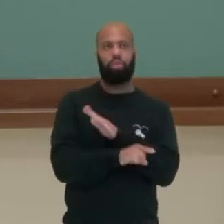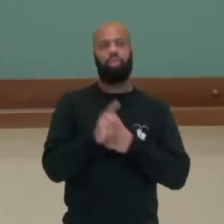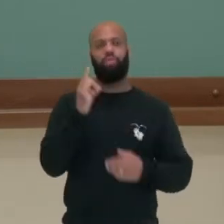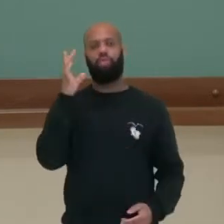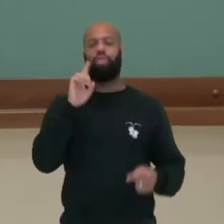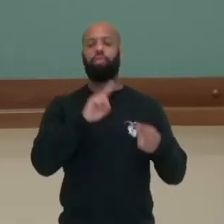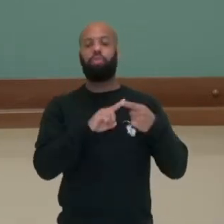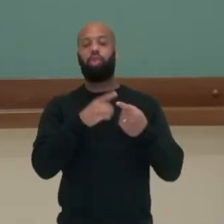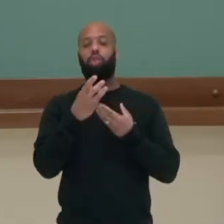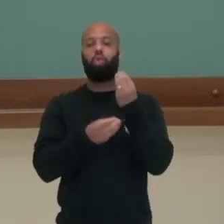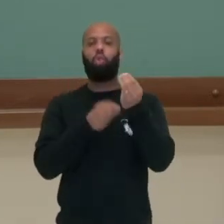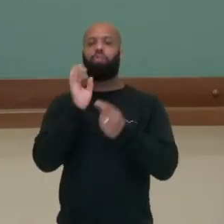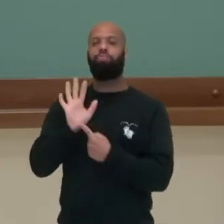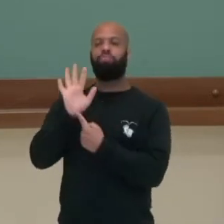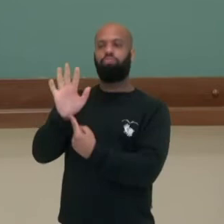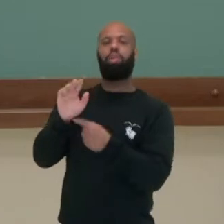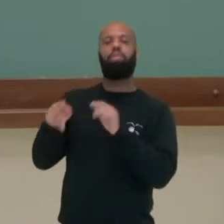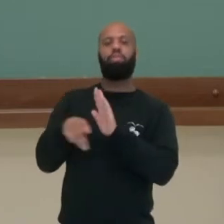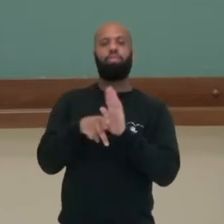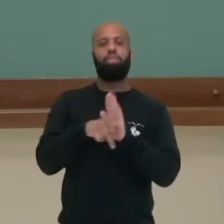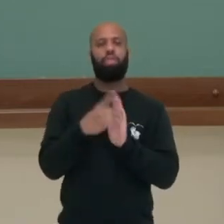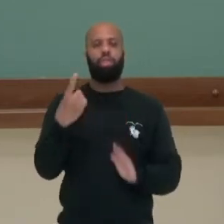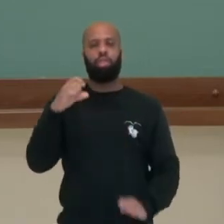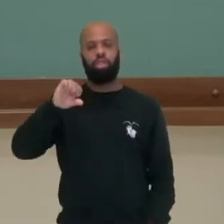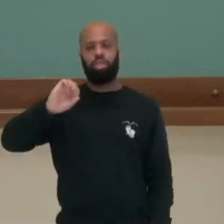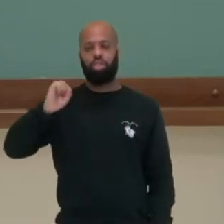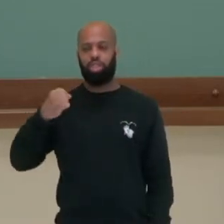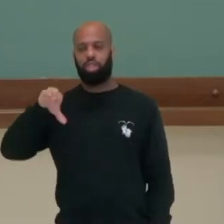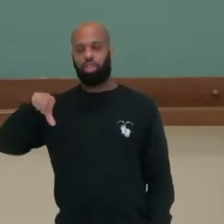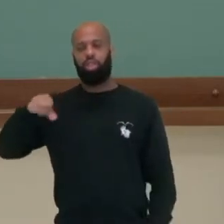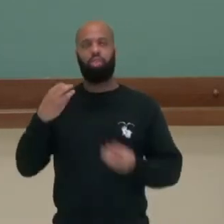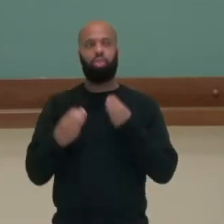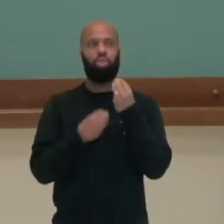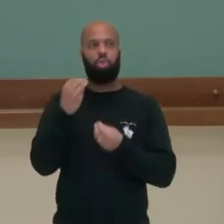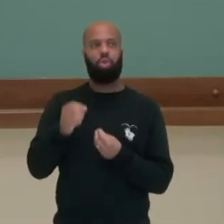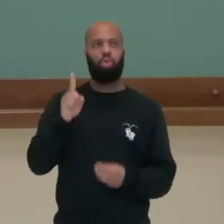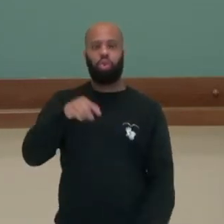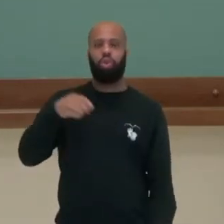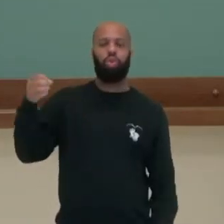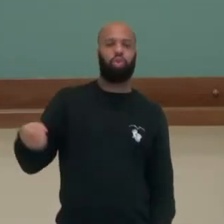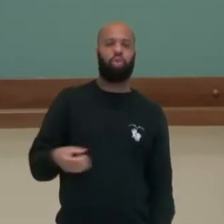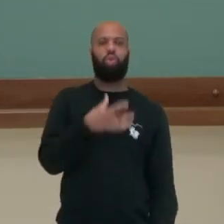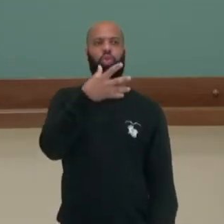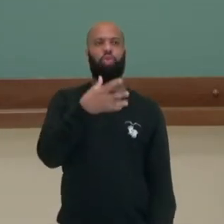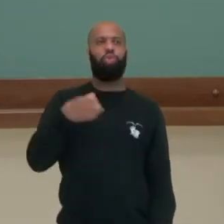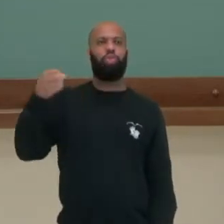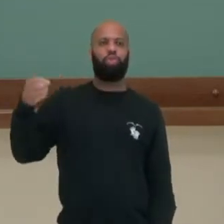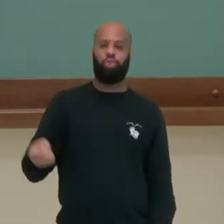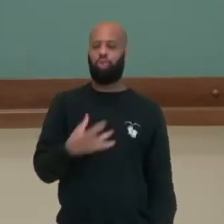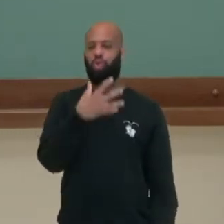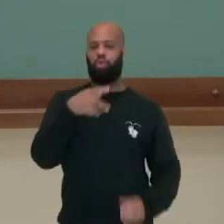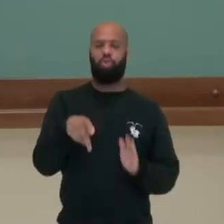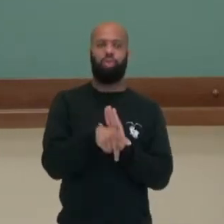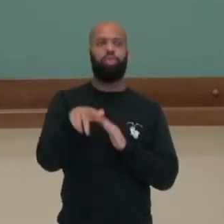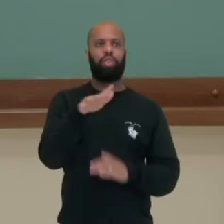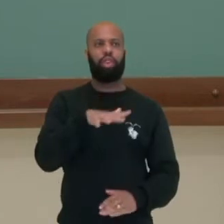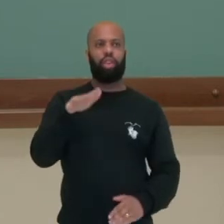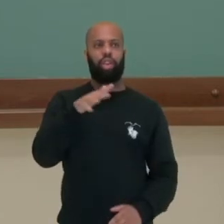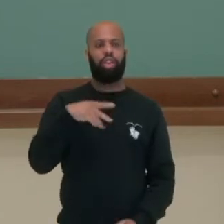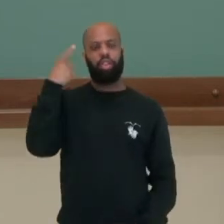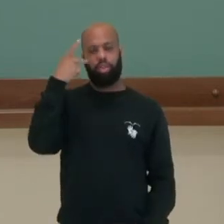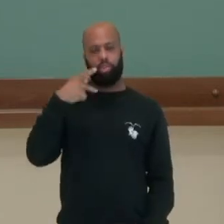como ele se apresentava em 1989 como o novo na política, como alguém